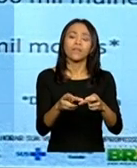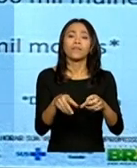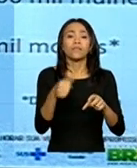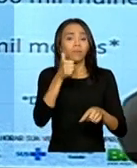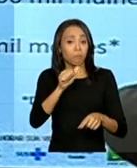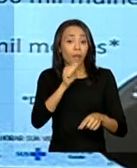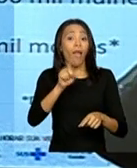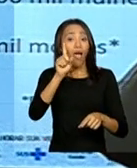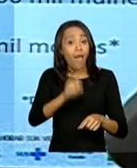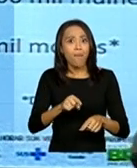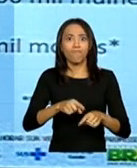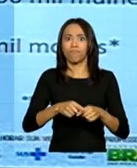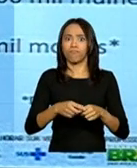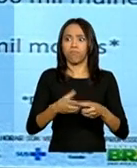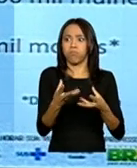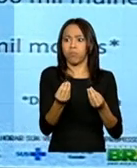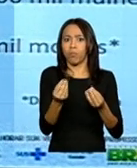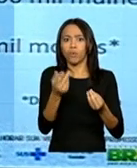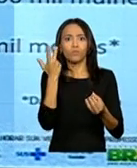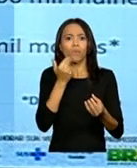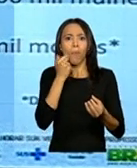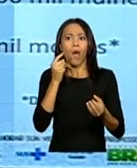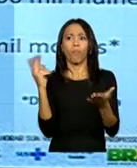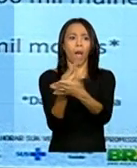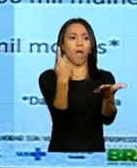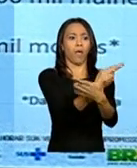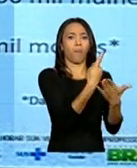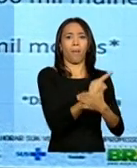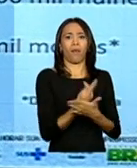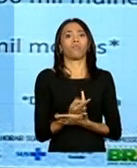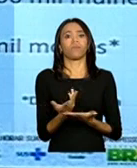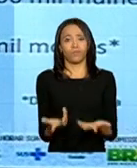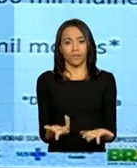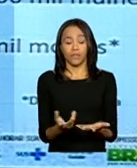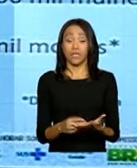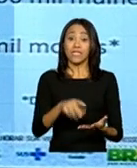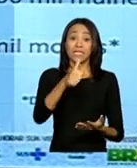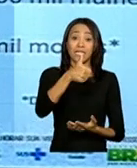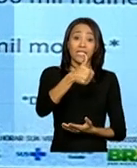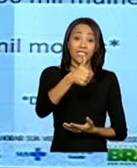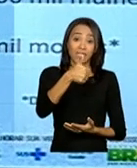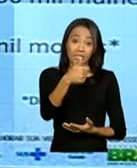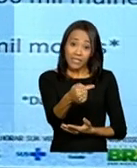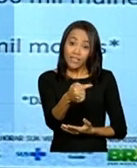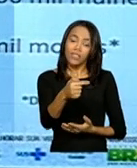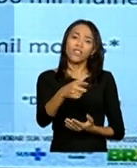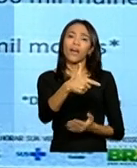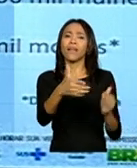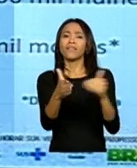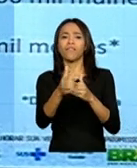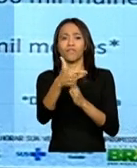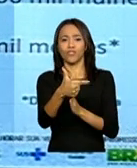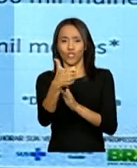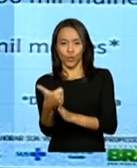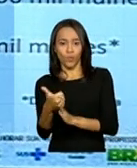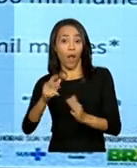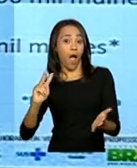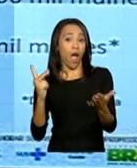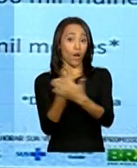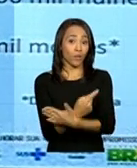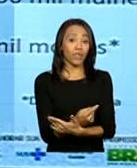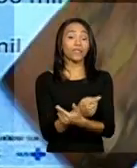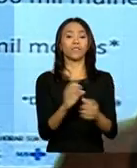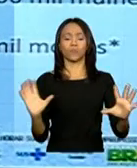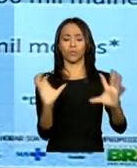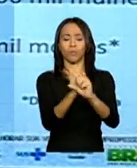câncer mais frequente entre as mulheres estima-se que 17 a 21 casos ocorram a cada 100.000